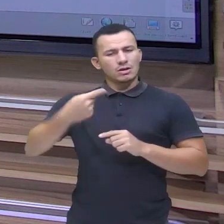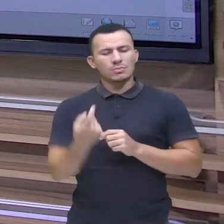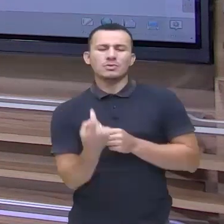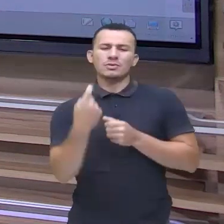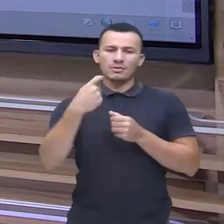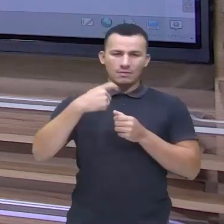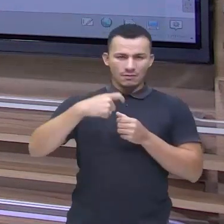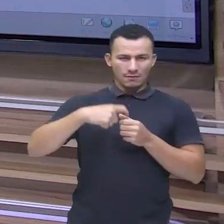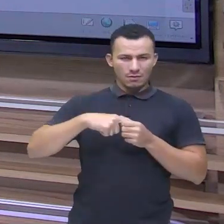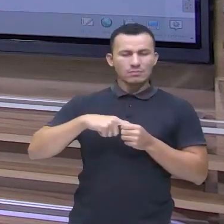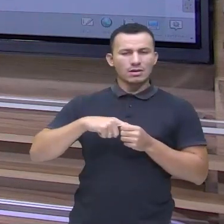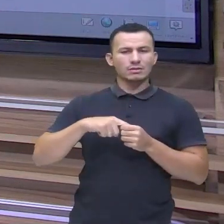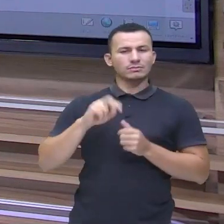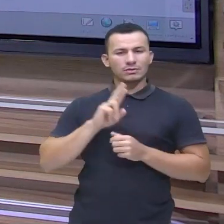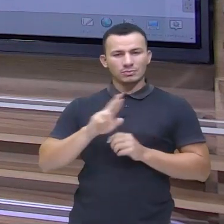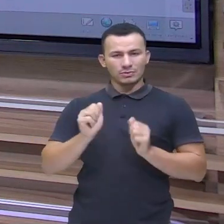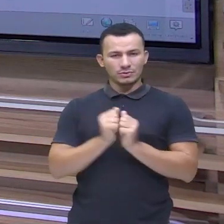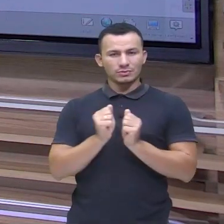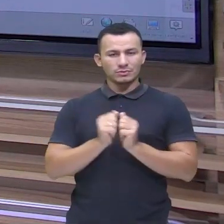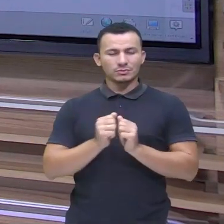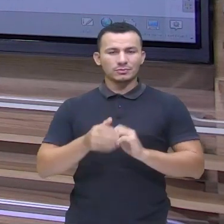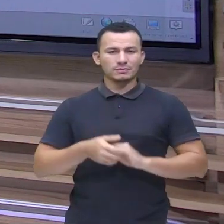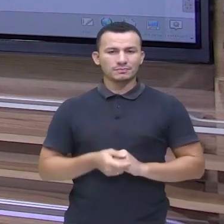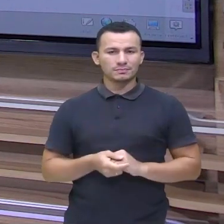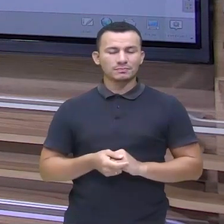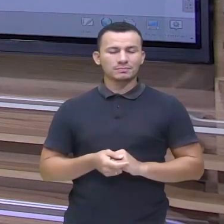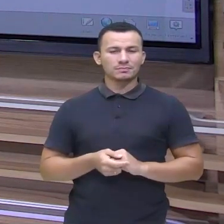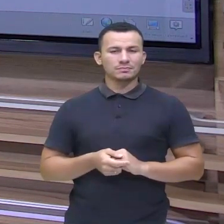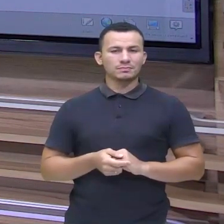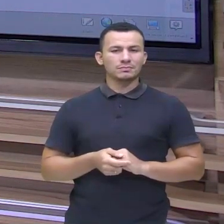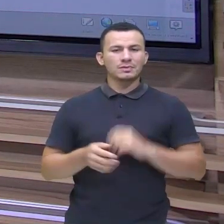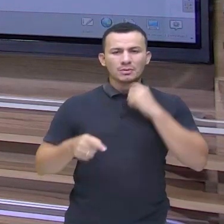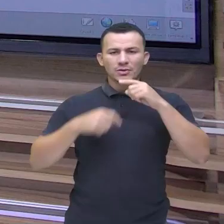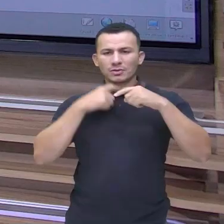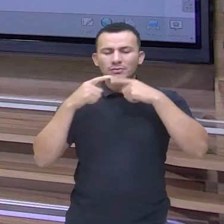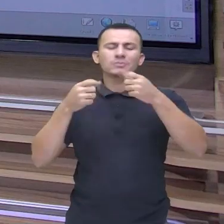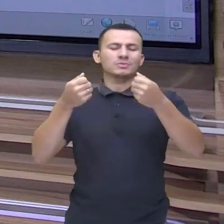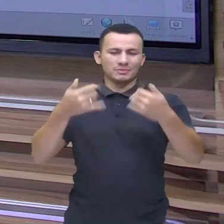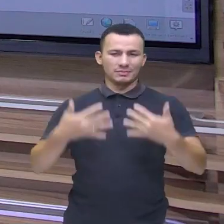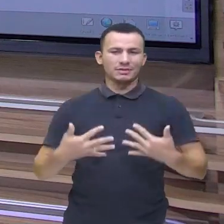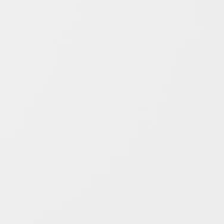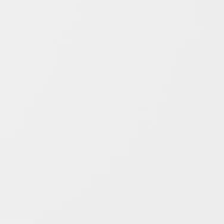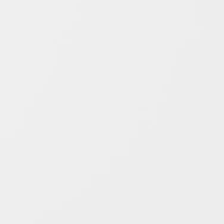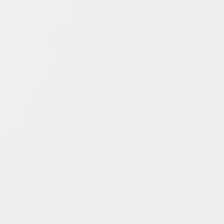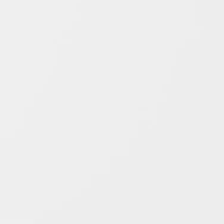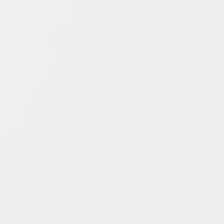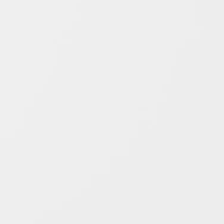vamos retornar com as soluções. E tirando também todas as dúvidas, tudo bem? Então vamos lá.